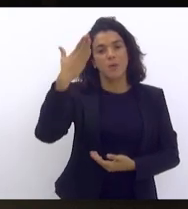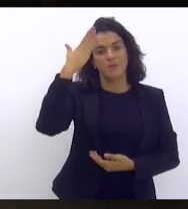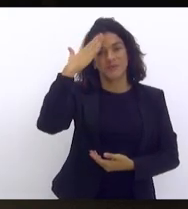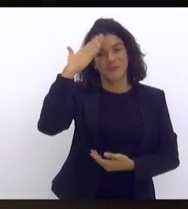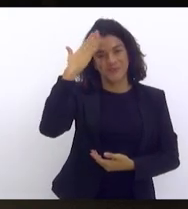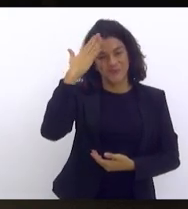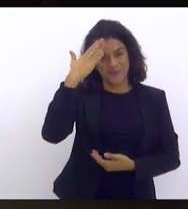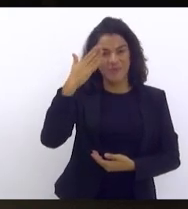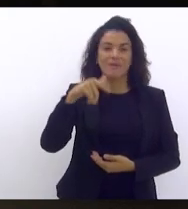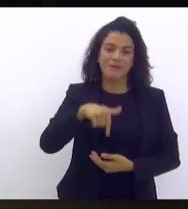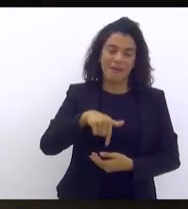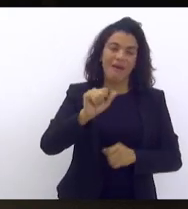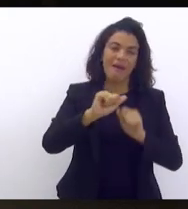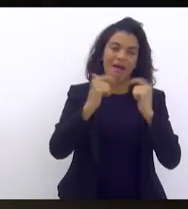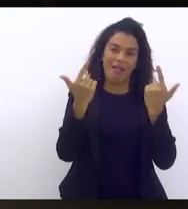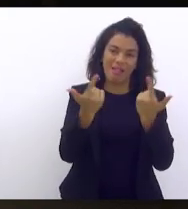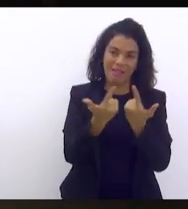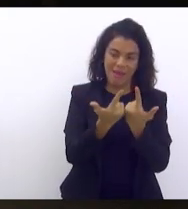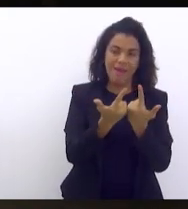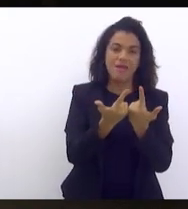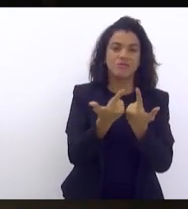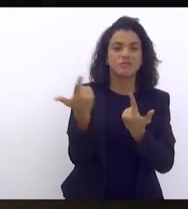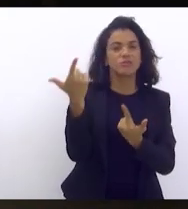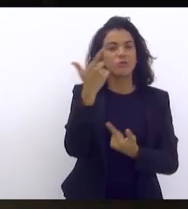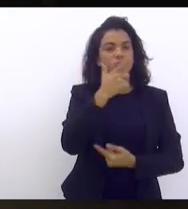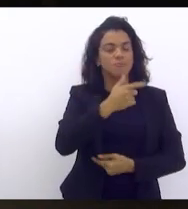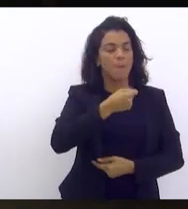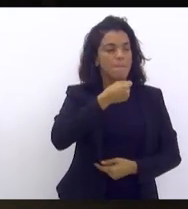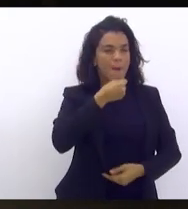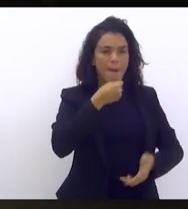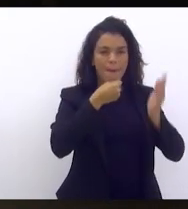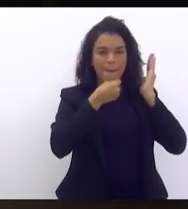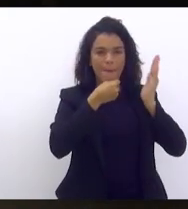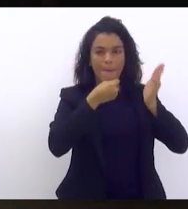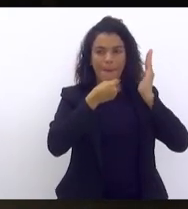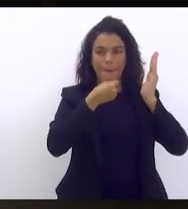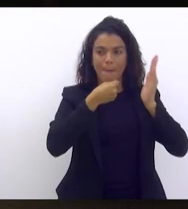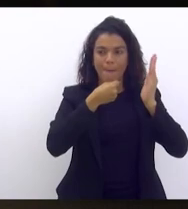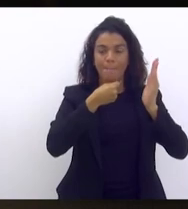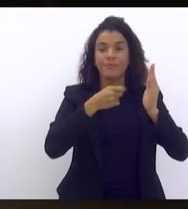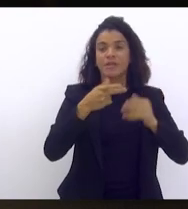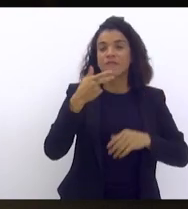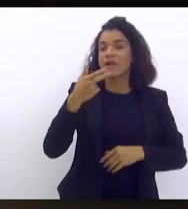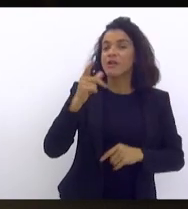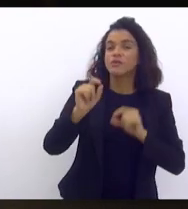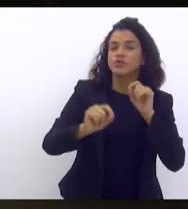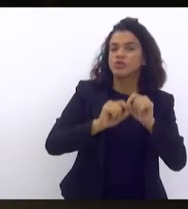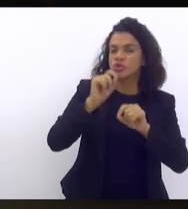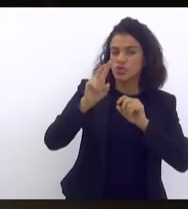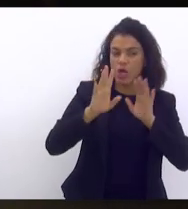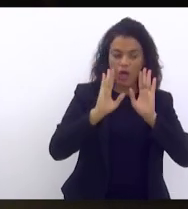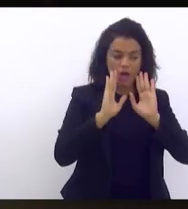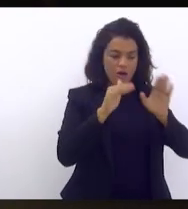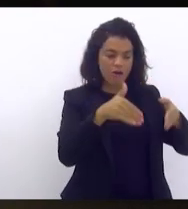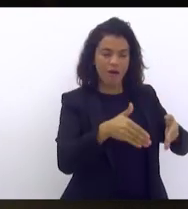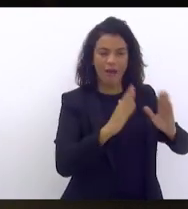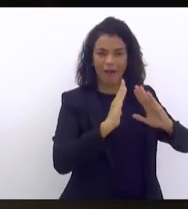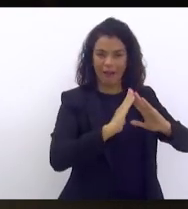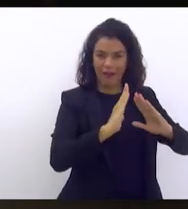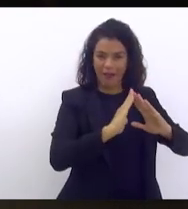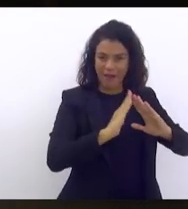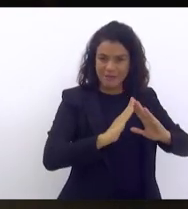Casa Legislativa abriu o microfone para a gente poder falar que a gente não está só na endemias, a gente não está só dentro da casa das